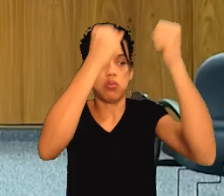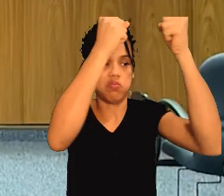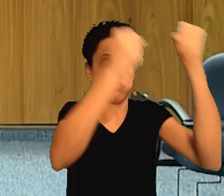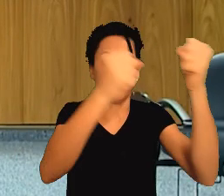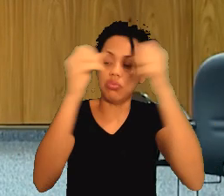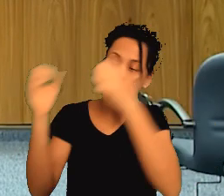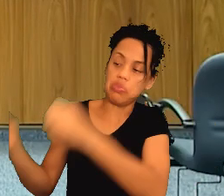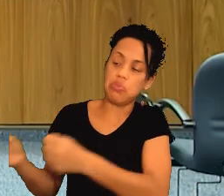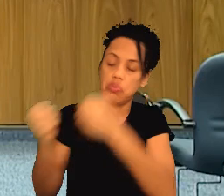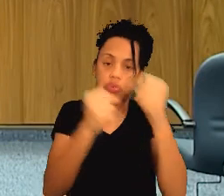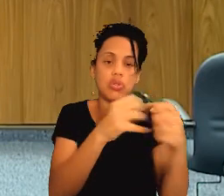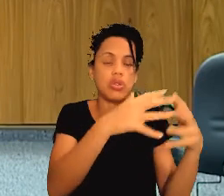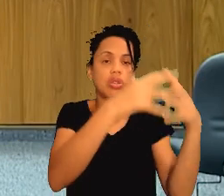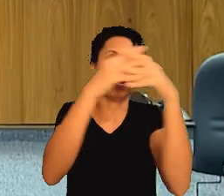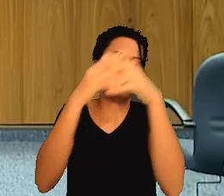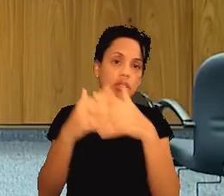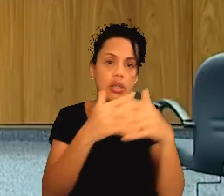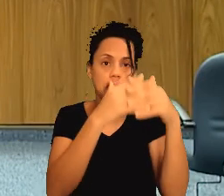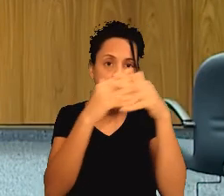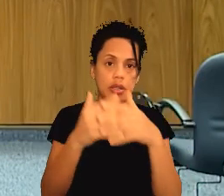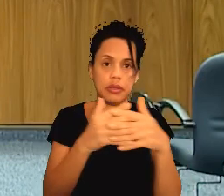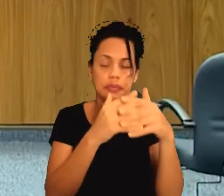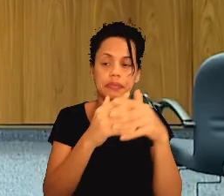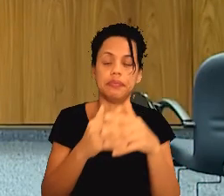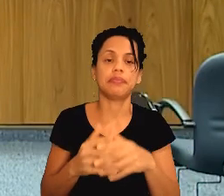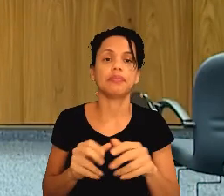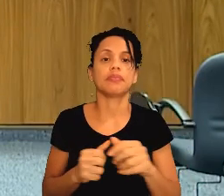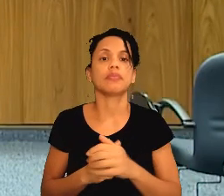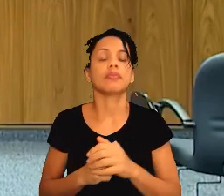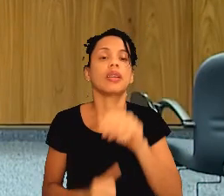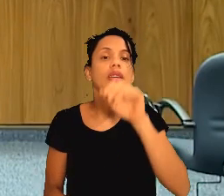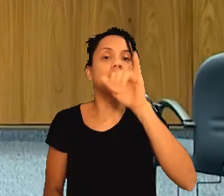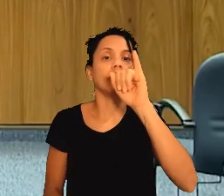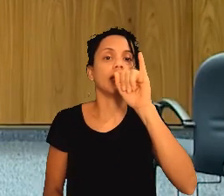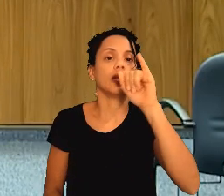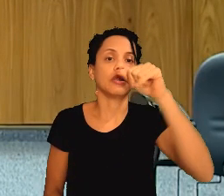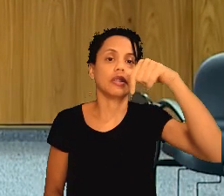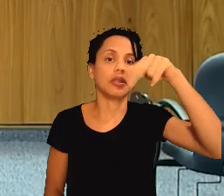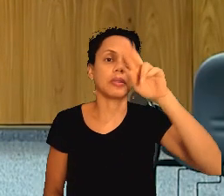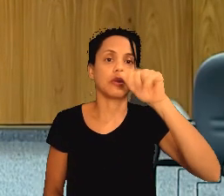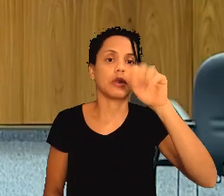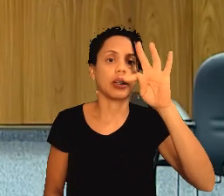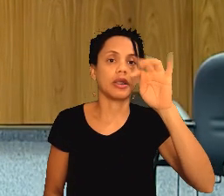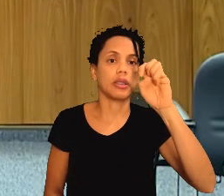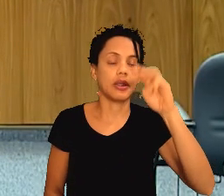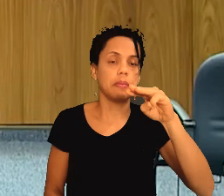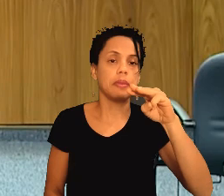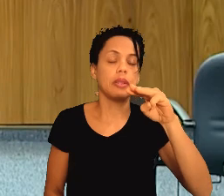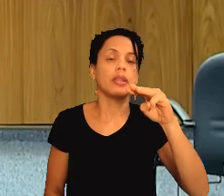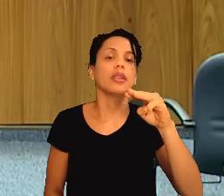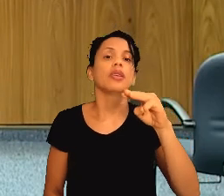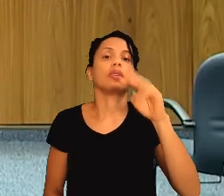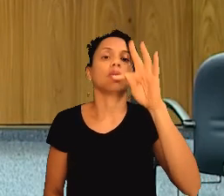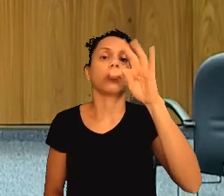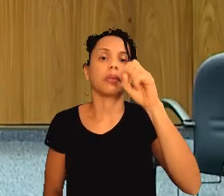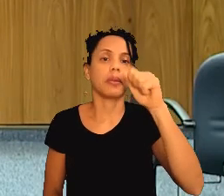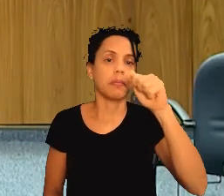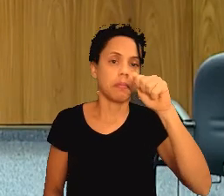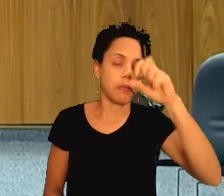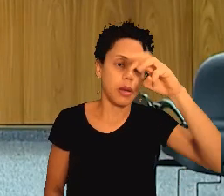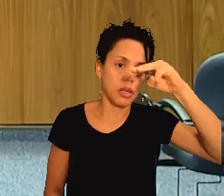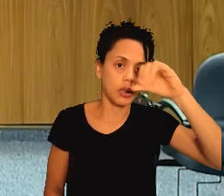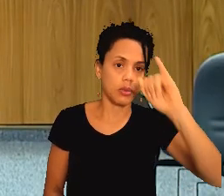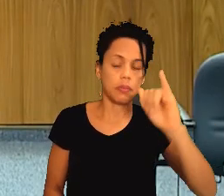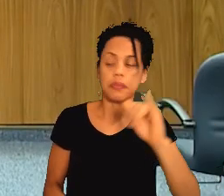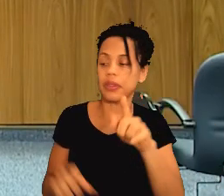de um caminhão e retirado, desculpa, eu disse Nhanderu Marangatu não, mas é Iguatemi Peguá 1, que é no Tecoá Pelitoque.